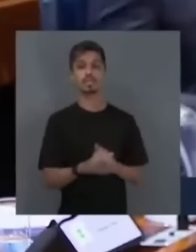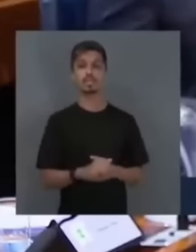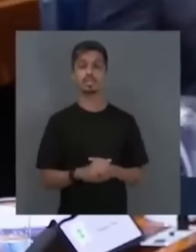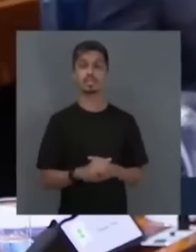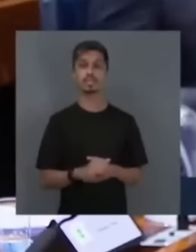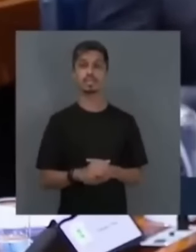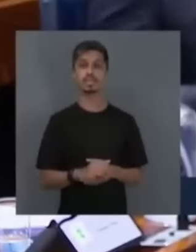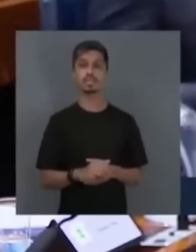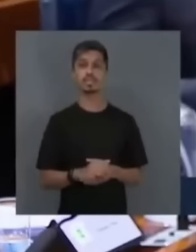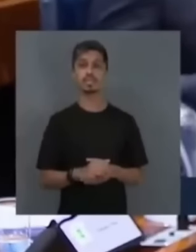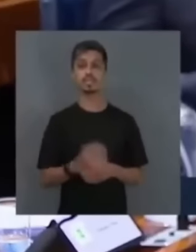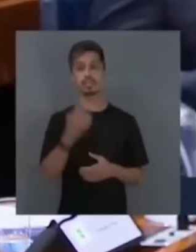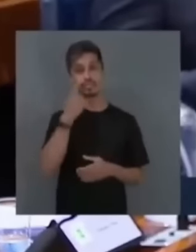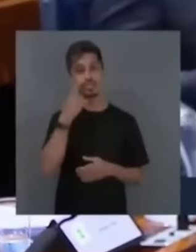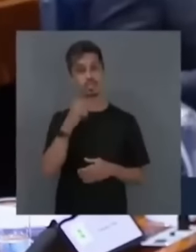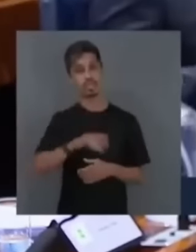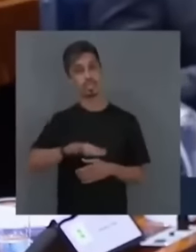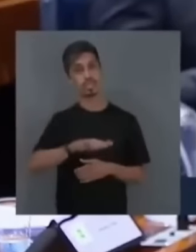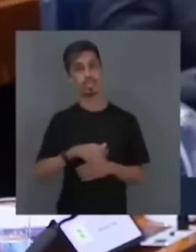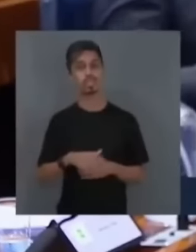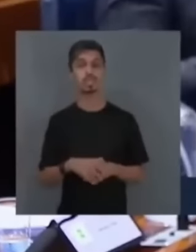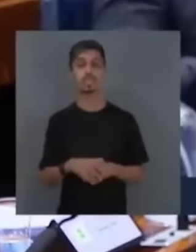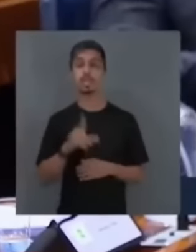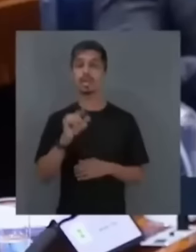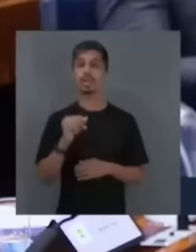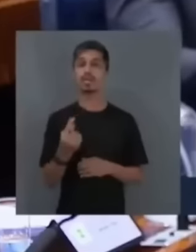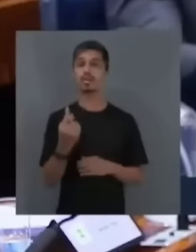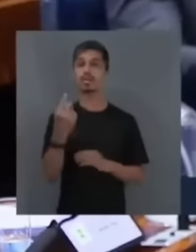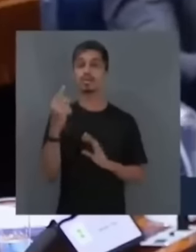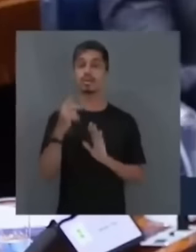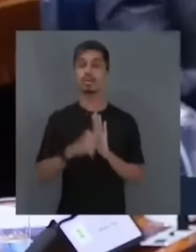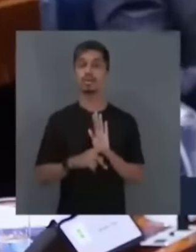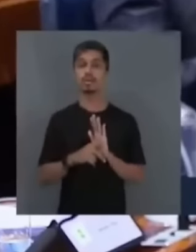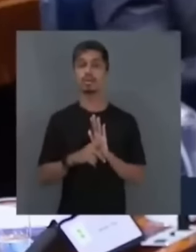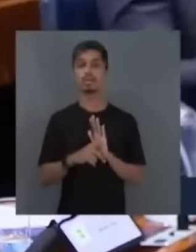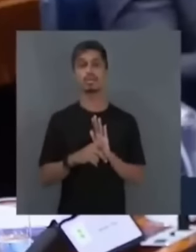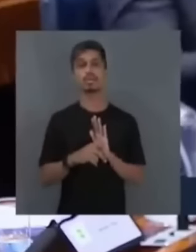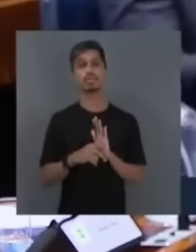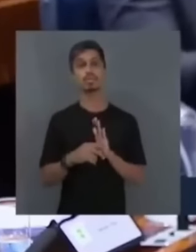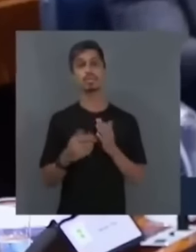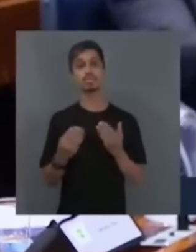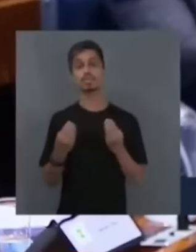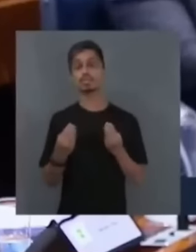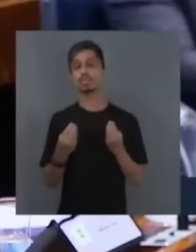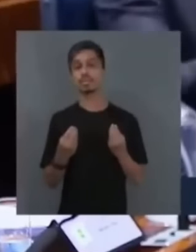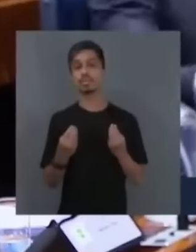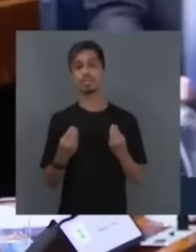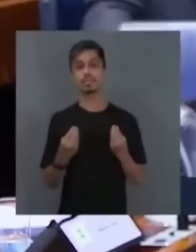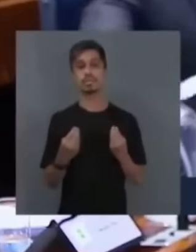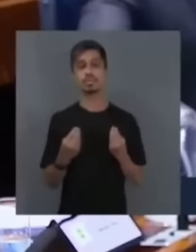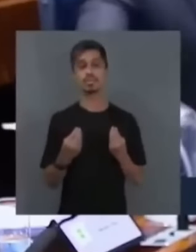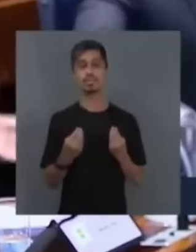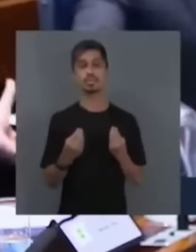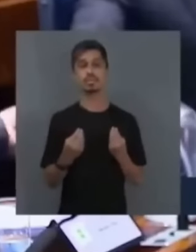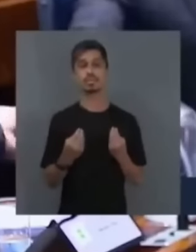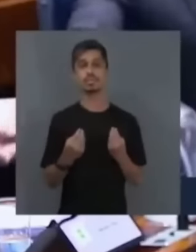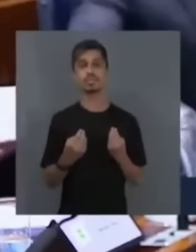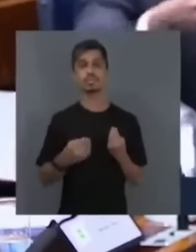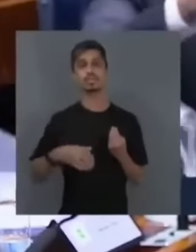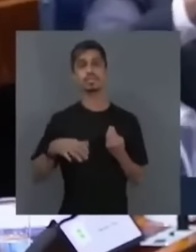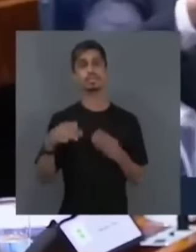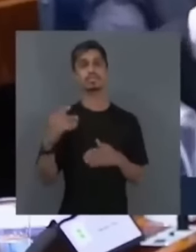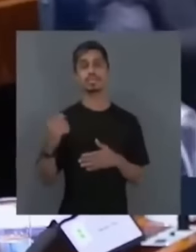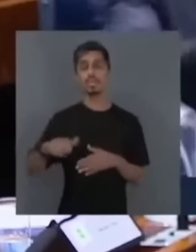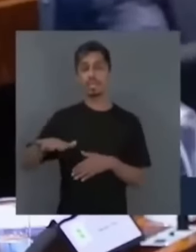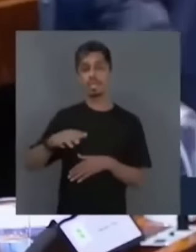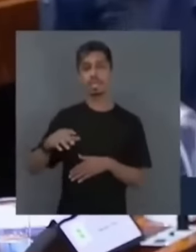Então veja a circunstância, senhor presidente. É um projeto... Não é possível que o quanto a realidade do Rio